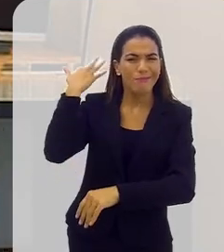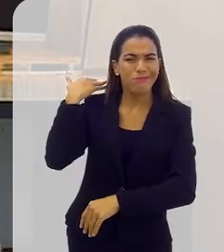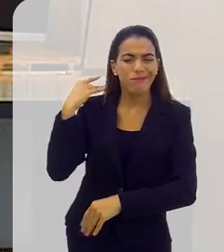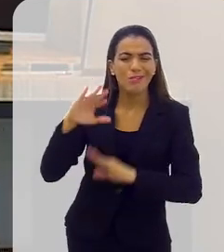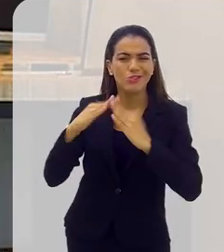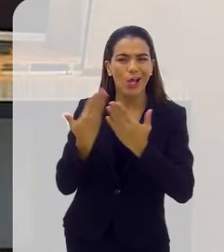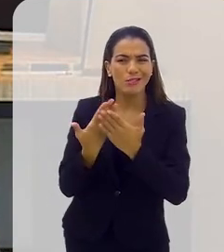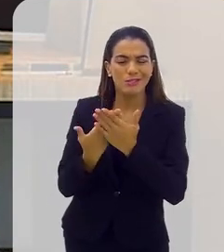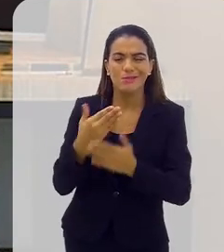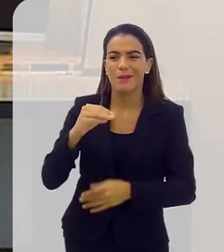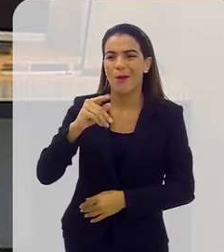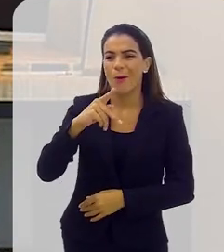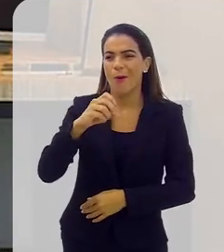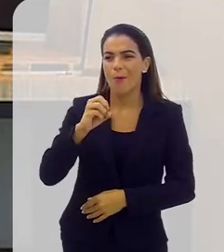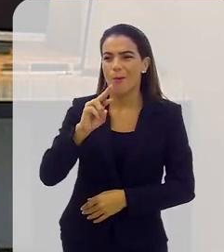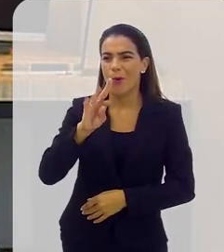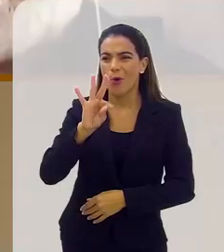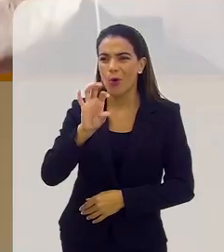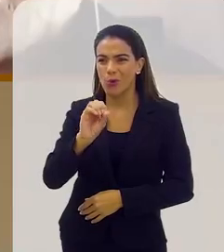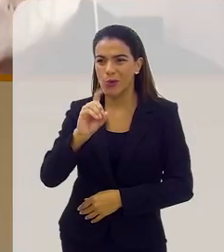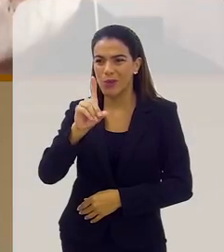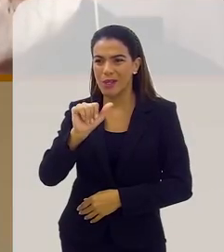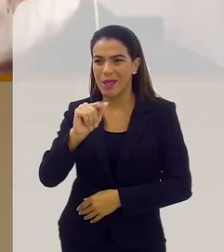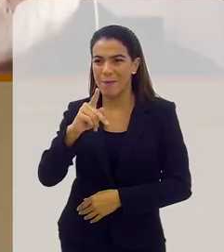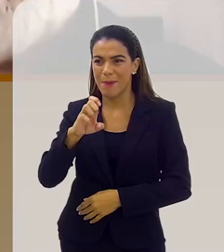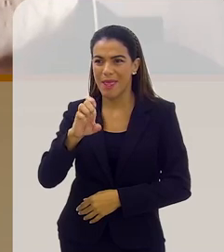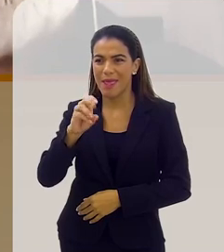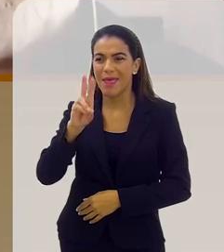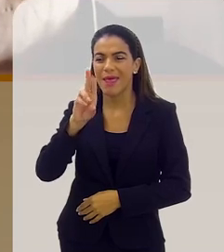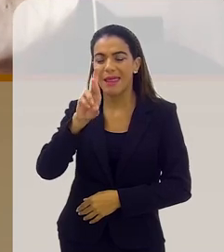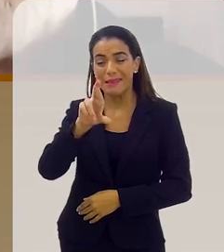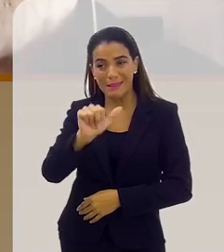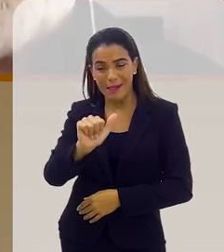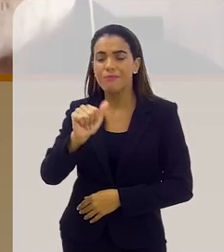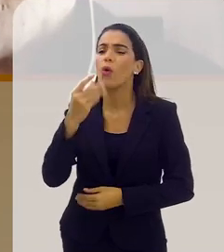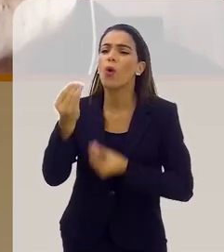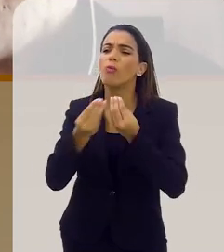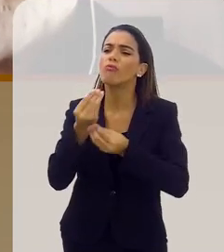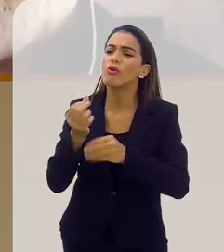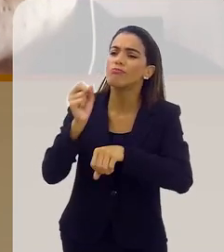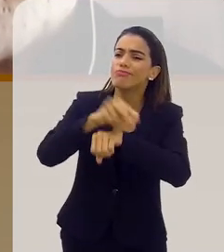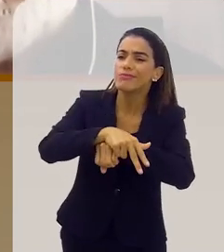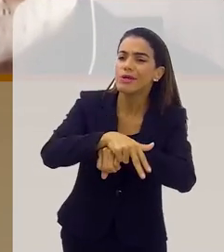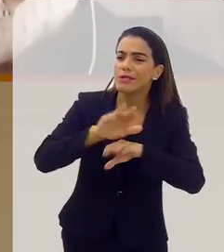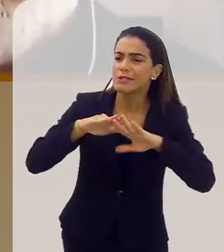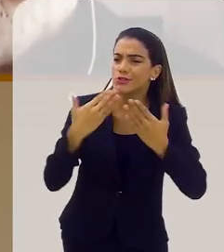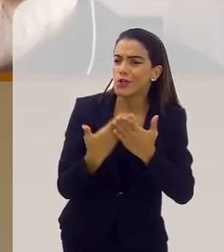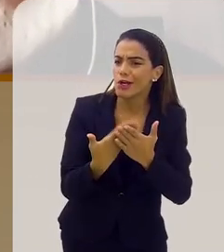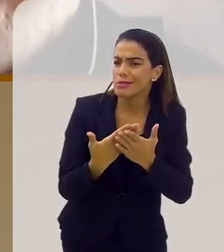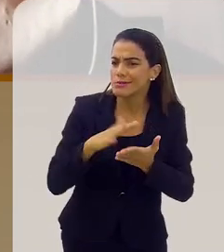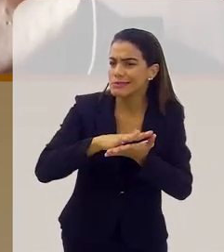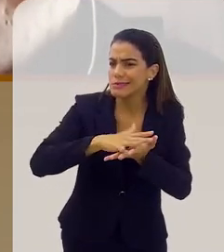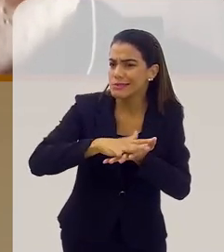Pedra lá no início da sua carreira, né? Você já falou um pouco, mas como é que foi essa chegada?